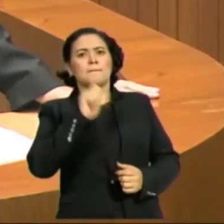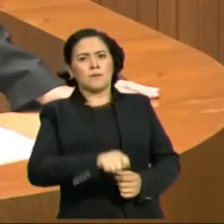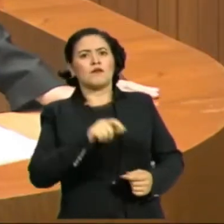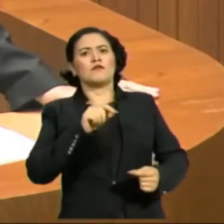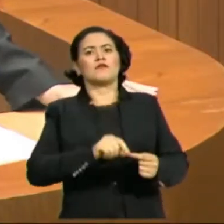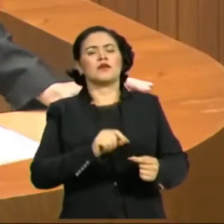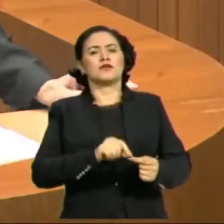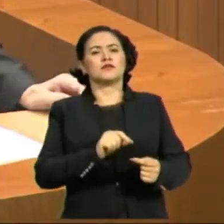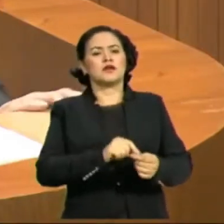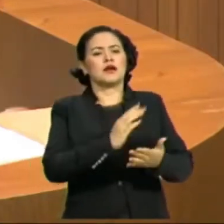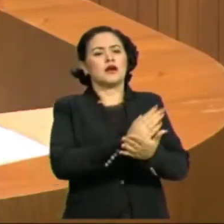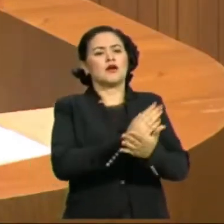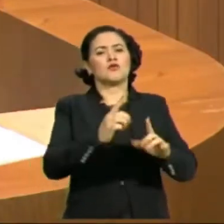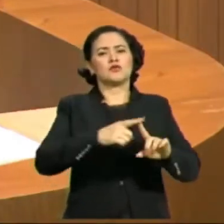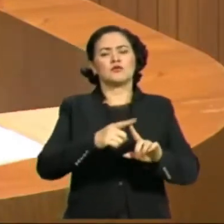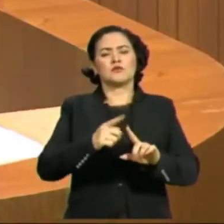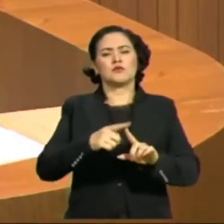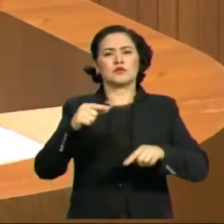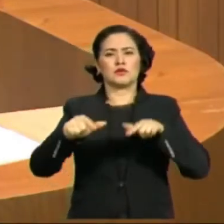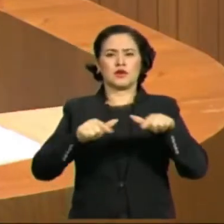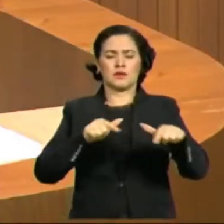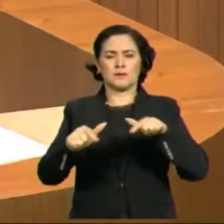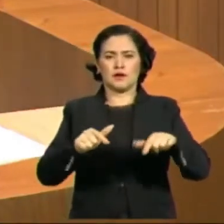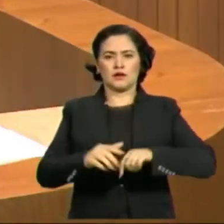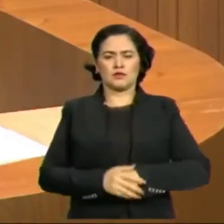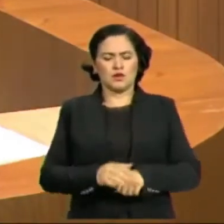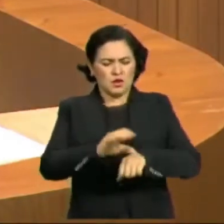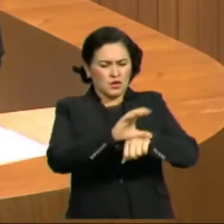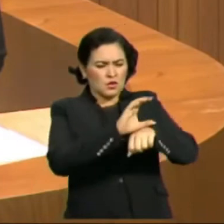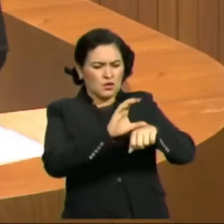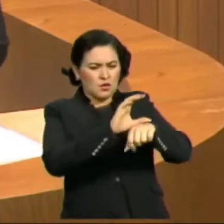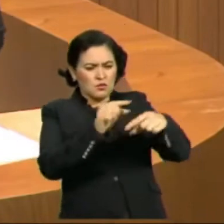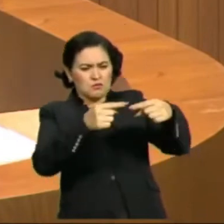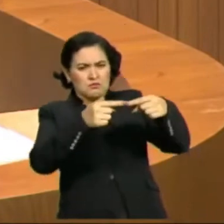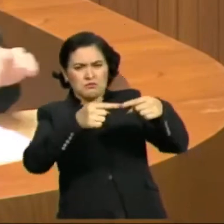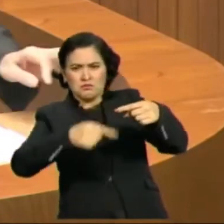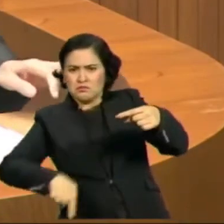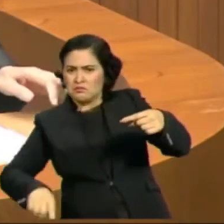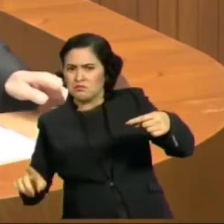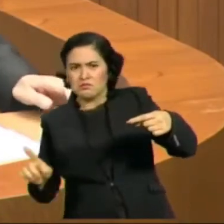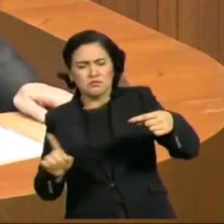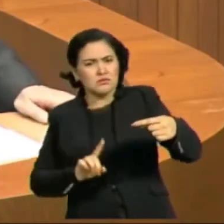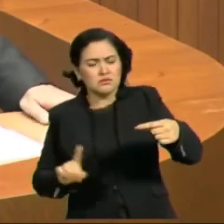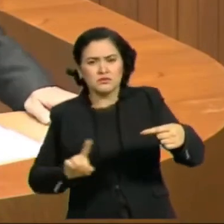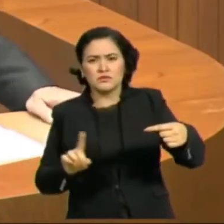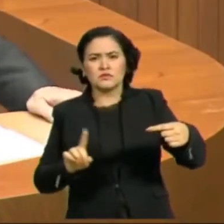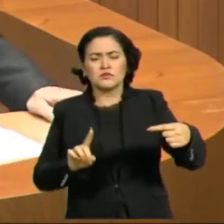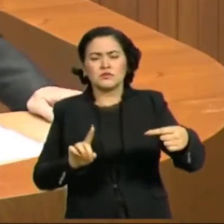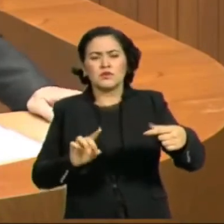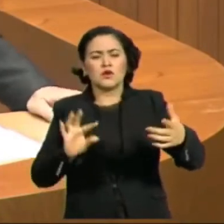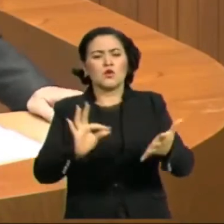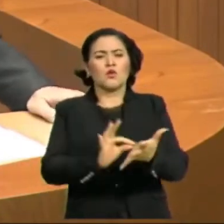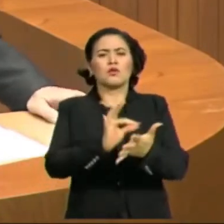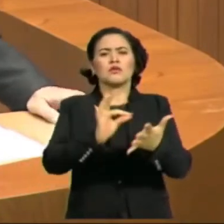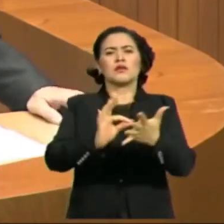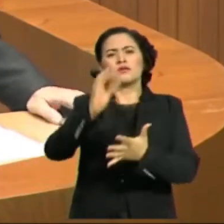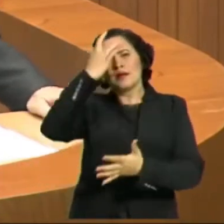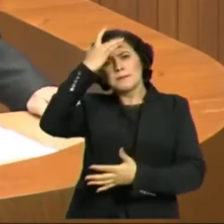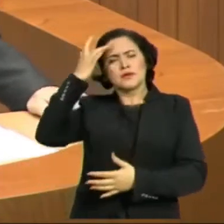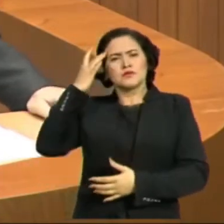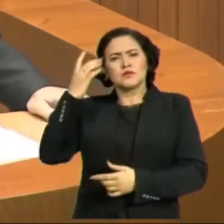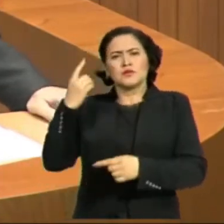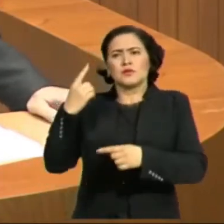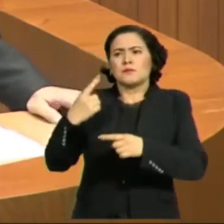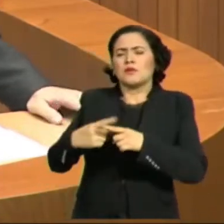inconstitucional admitir alguém pelo critério de sexo, ou idade, cor, ou estado